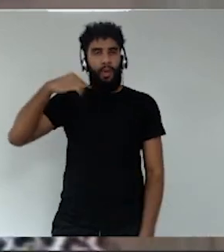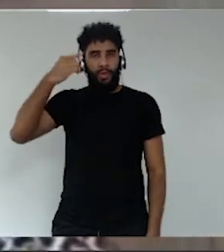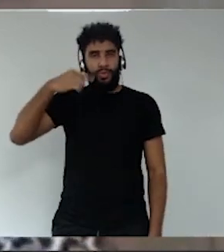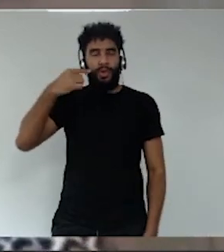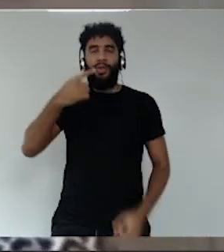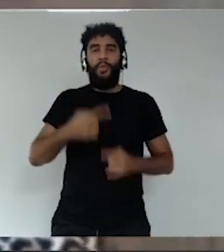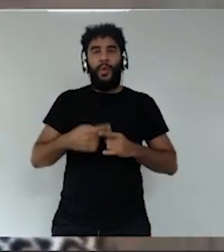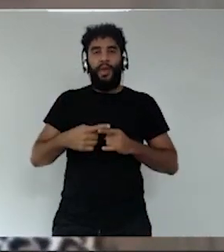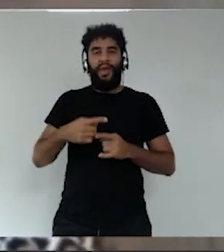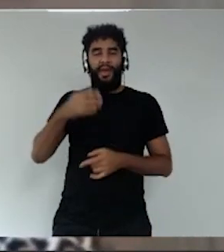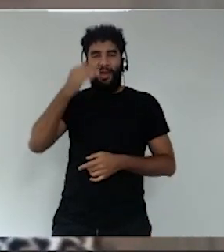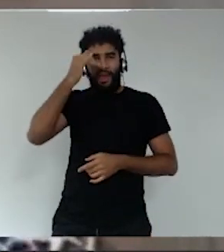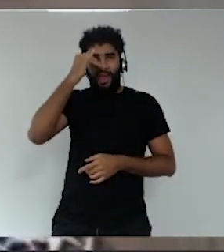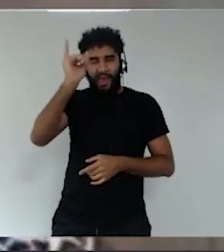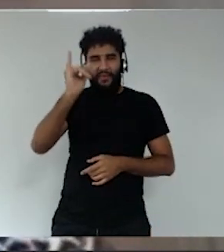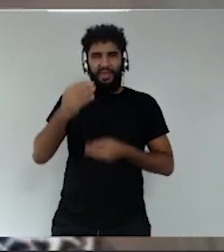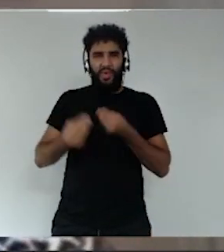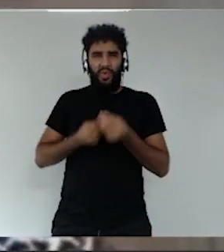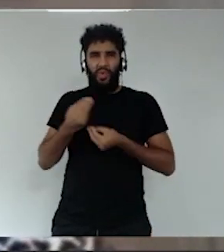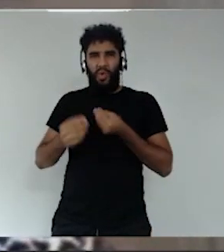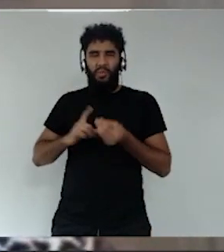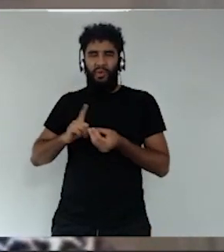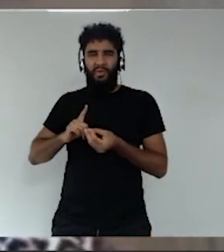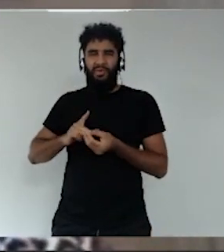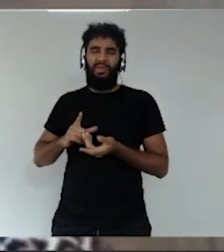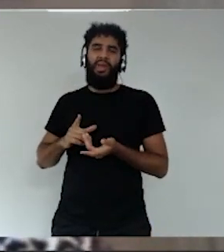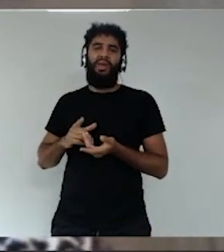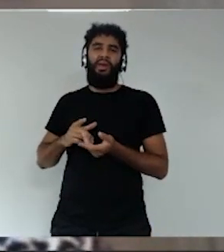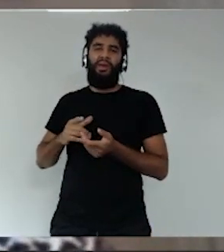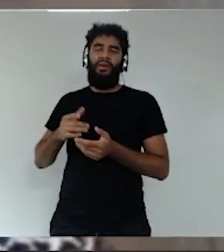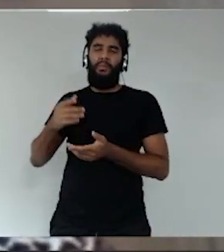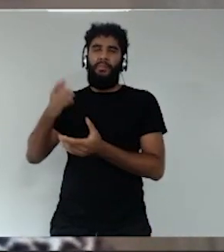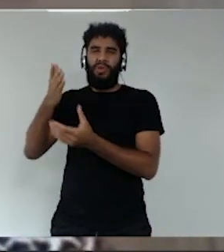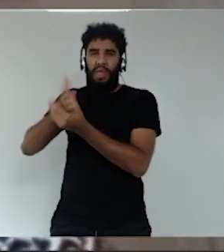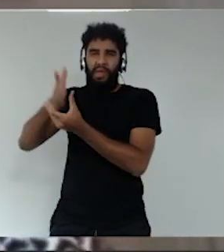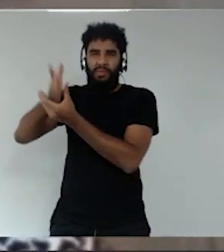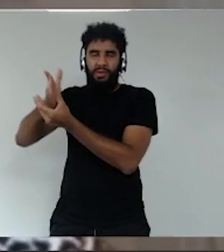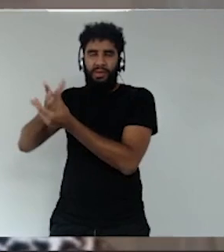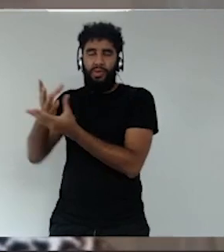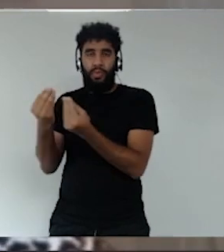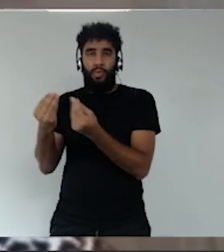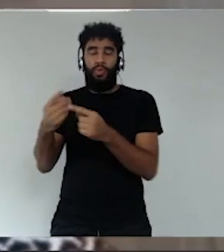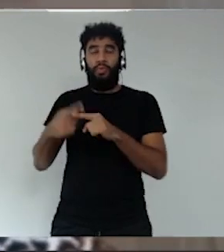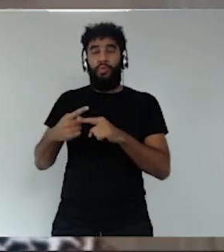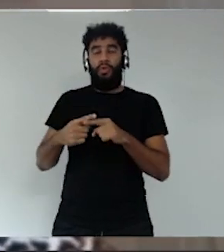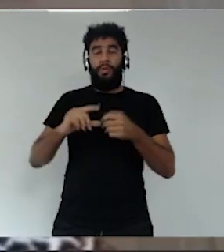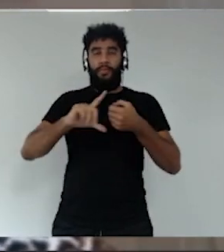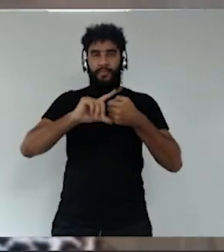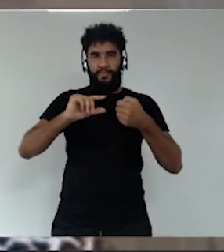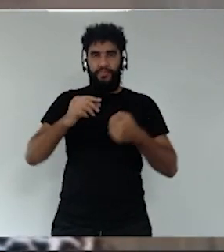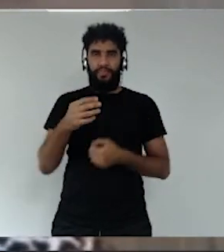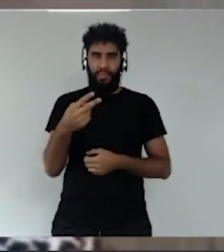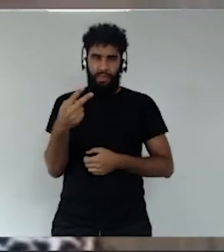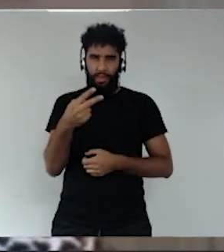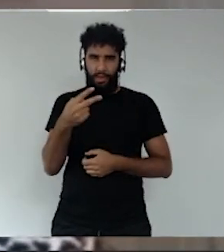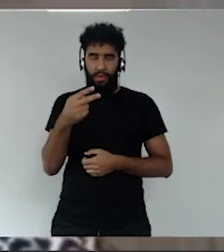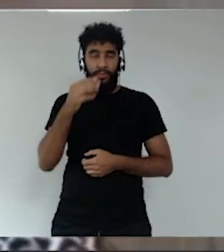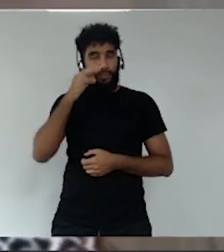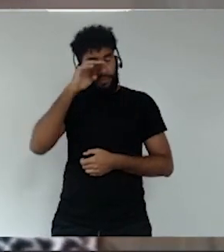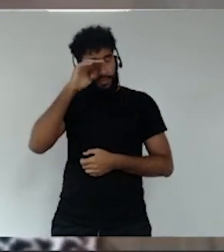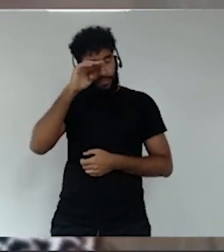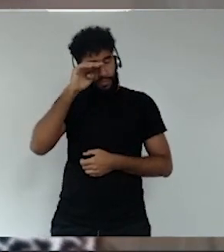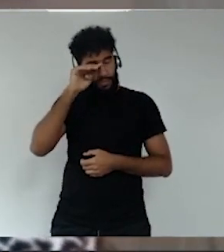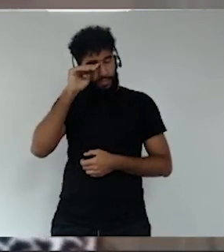para evitar a judicialização de novos conflitos, pois o artigo 2º, inciso 6º do Código de Ética e Disciplina da OAB,